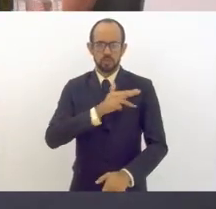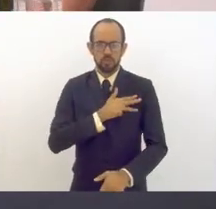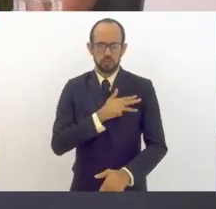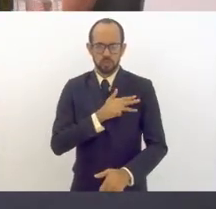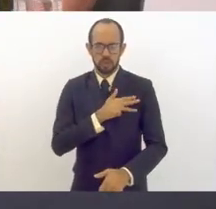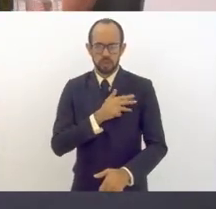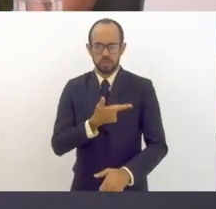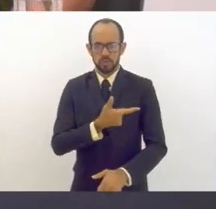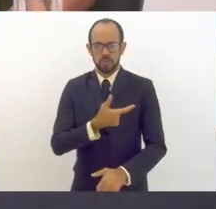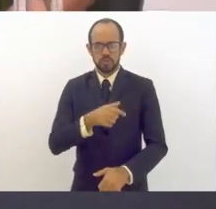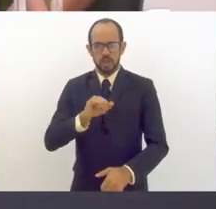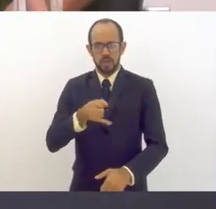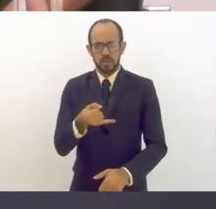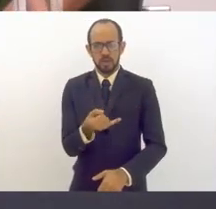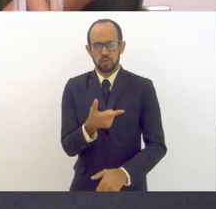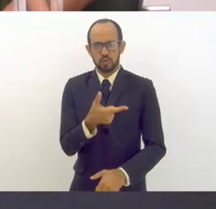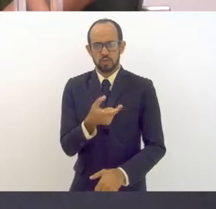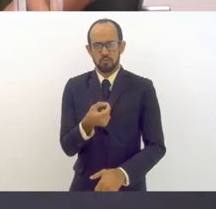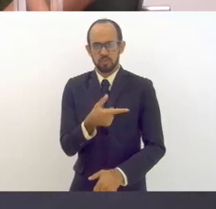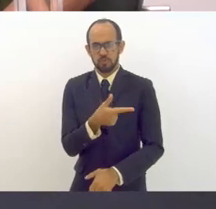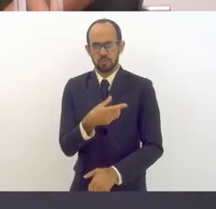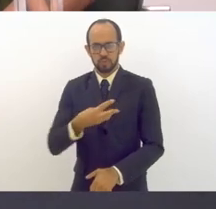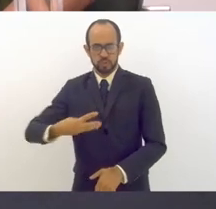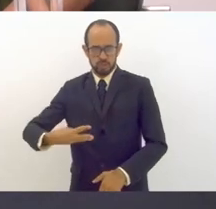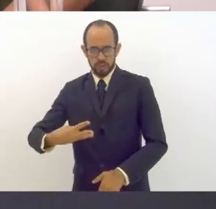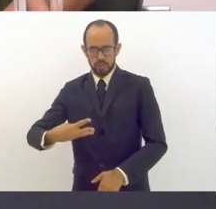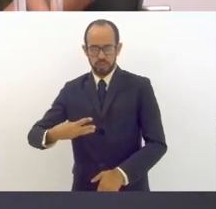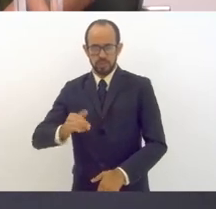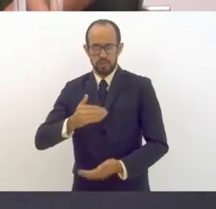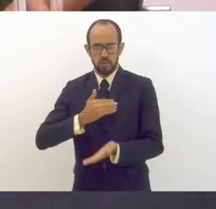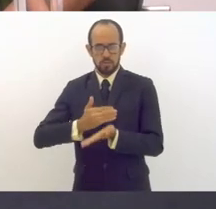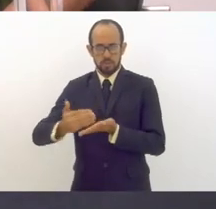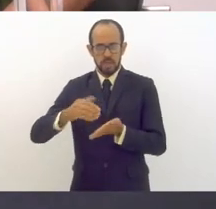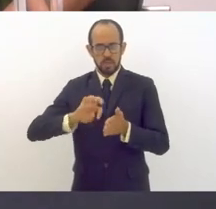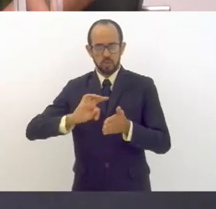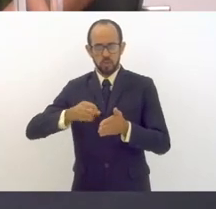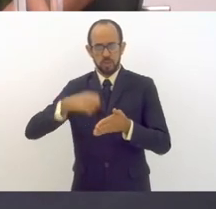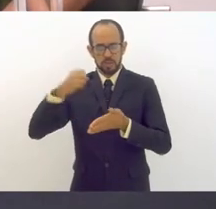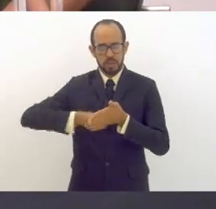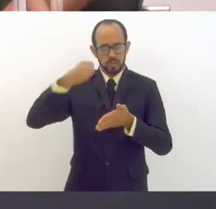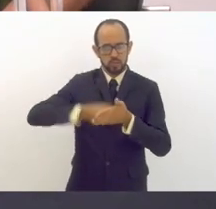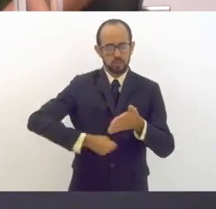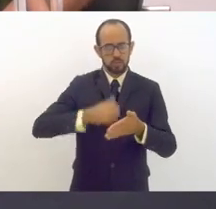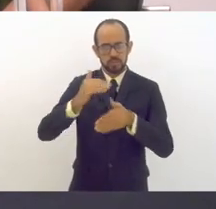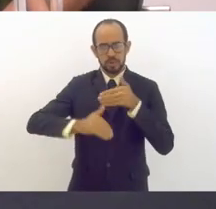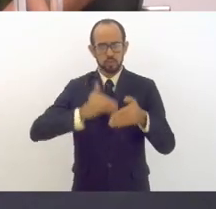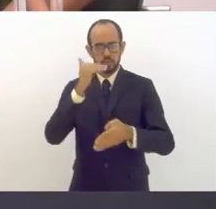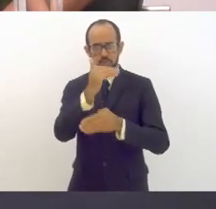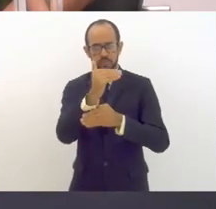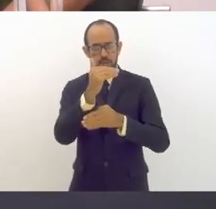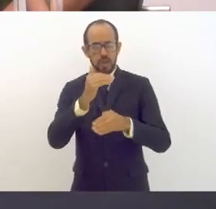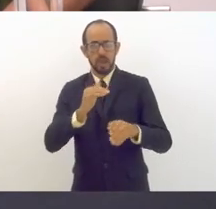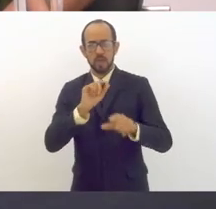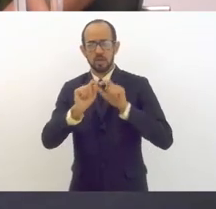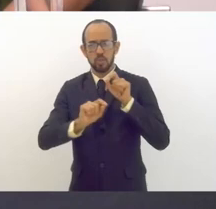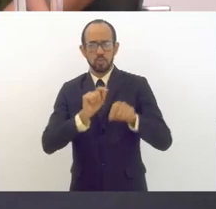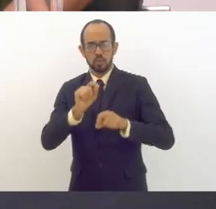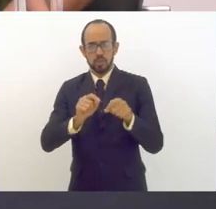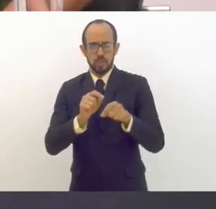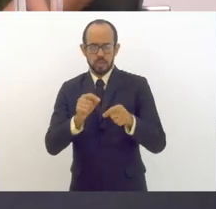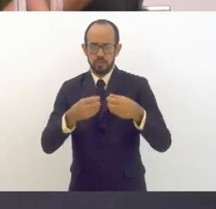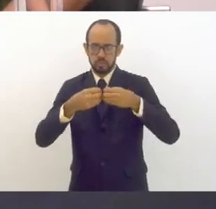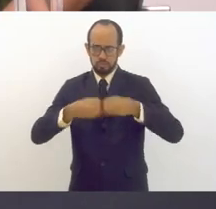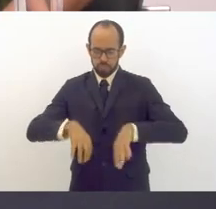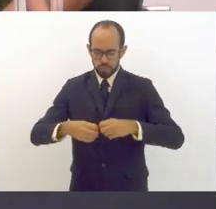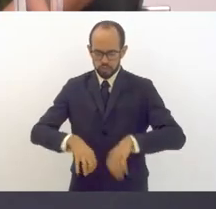de 2023 e começarmos todas as lutas necessárias para superar a